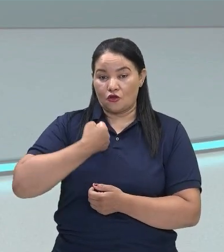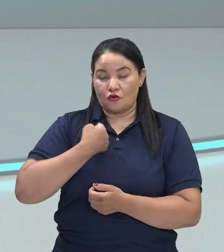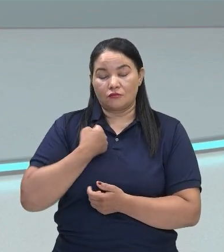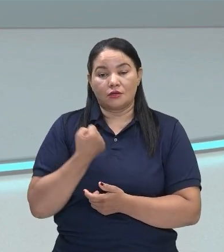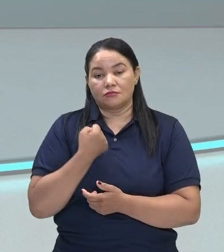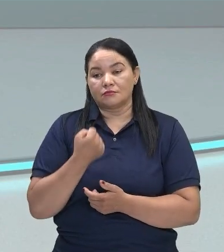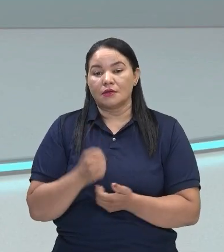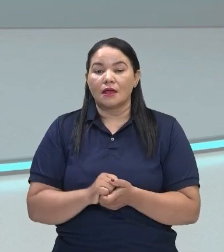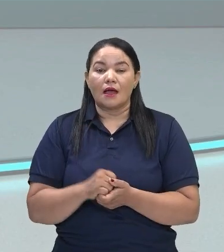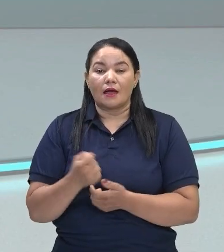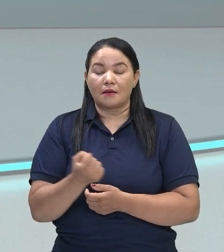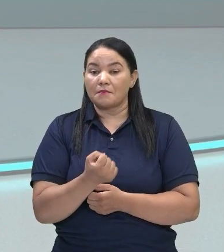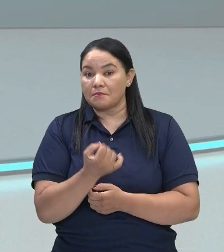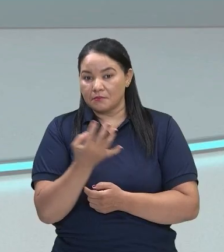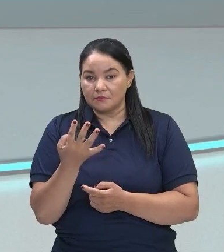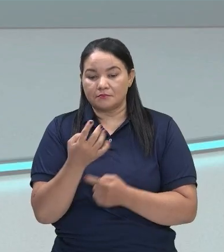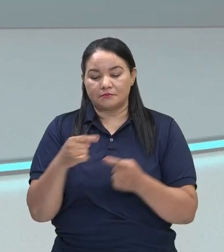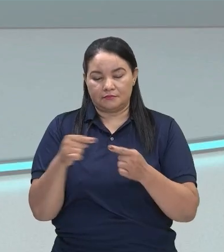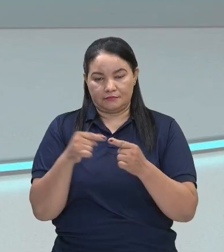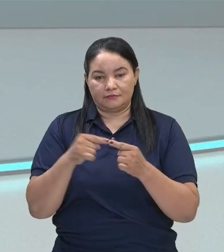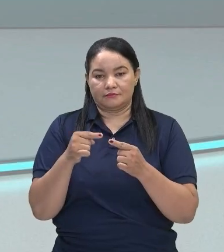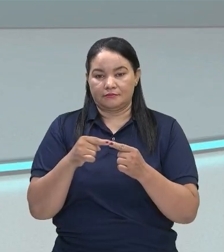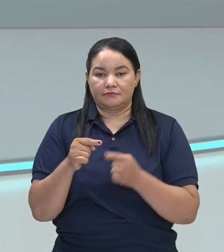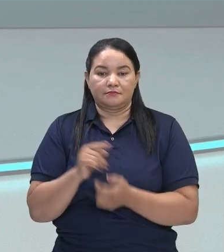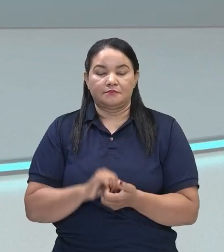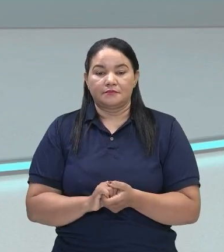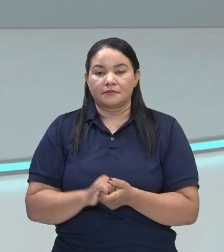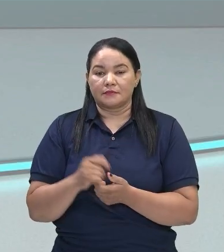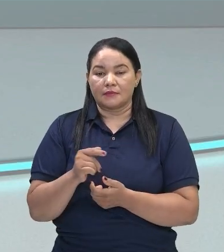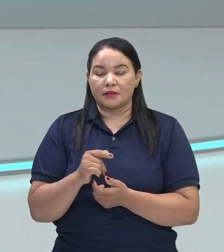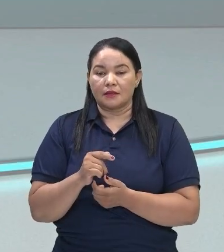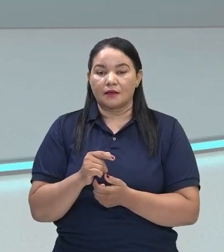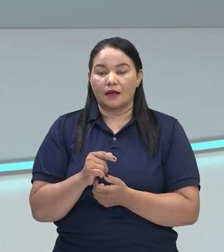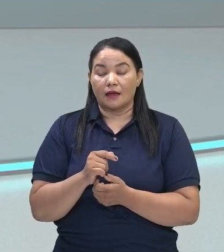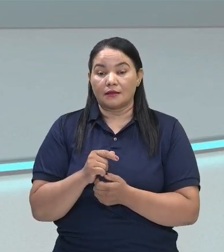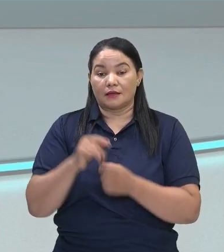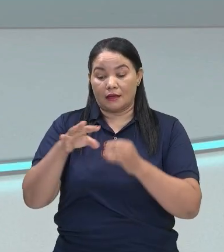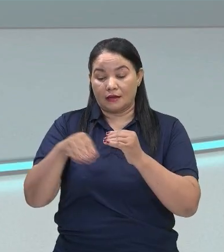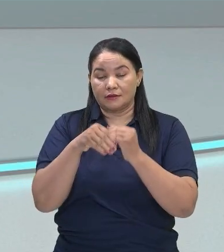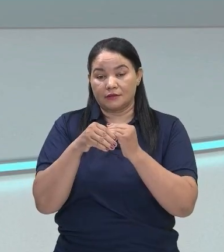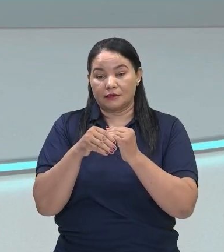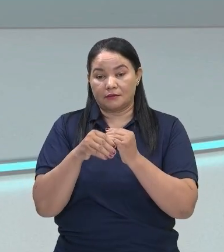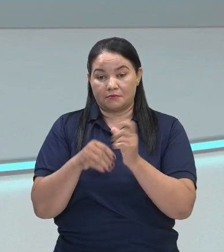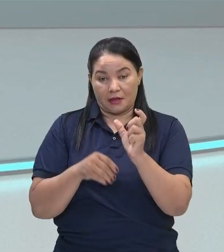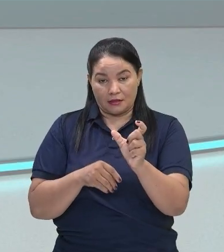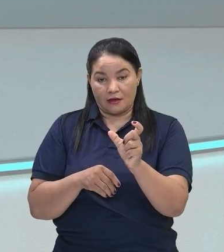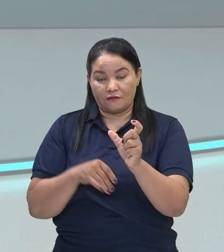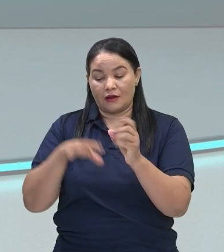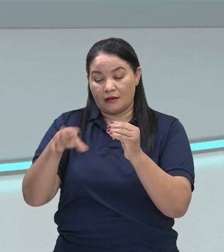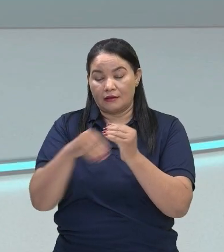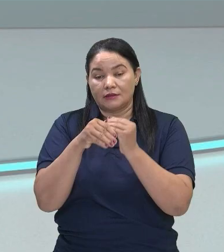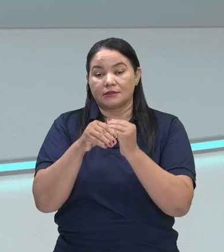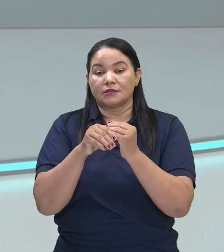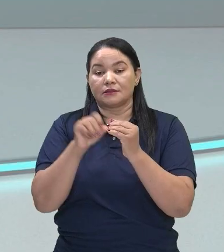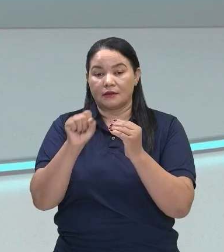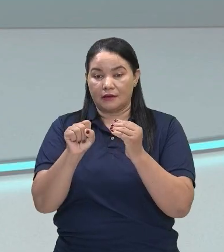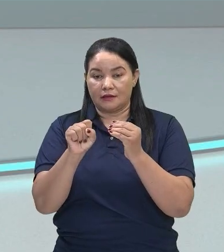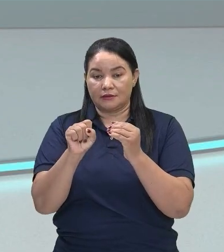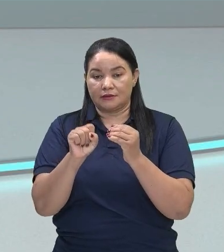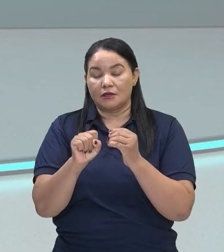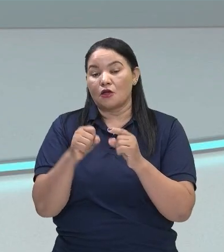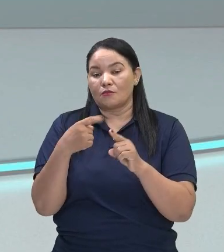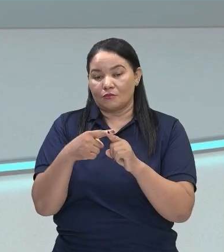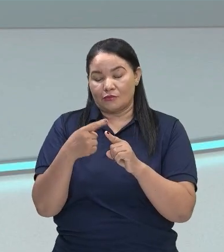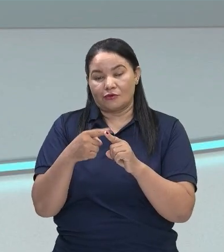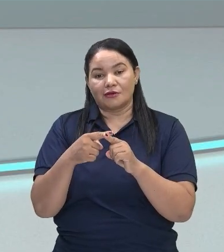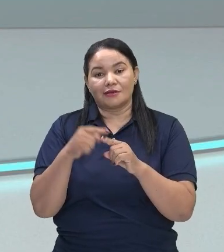em língua inglesa, ele é formado também pela presença do S, tá? Então, a palavra que tiver terminação em S, provavelmente